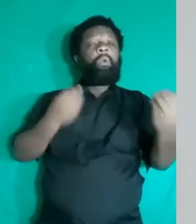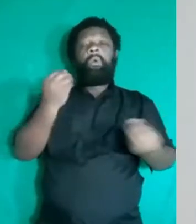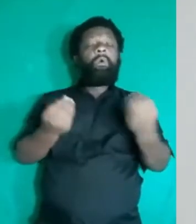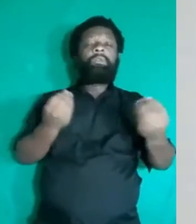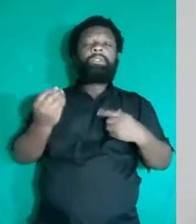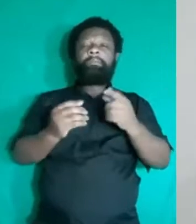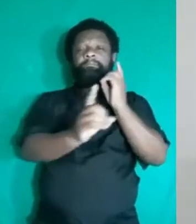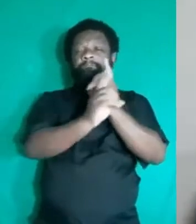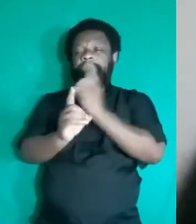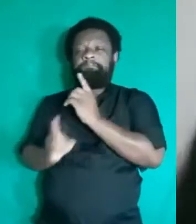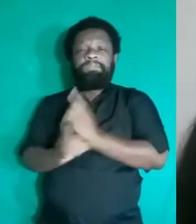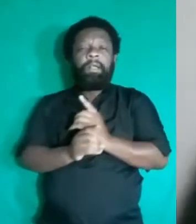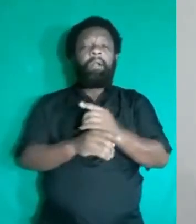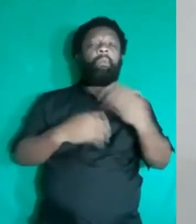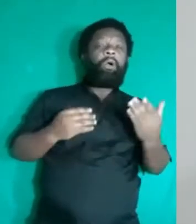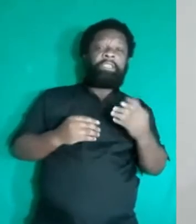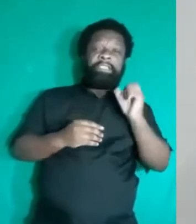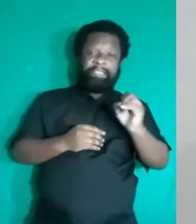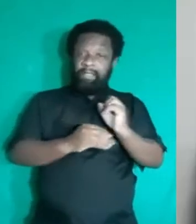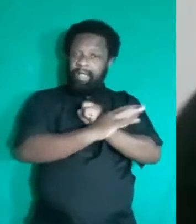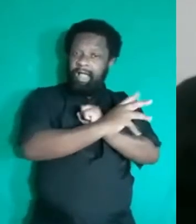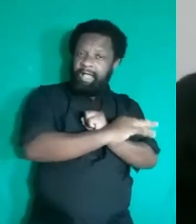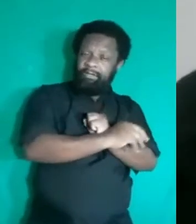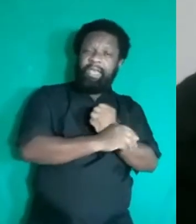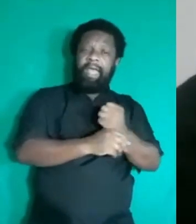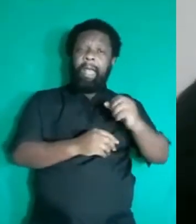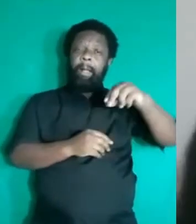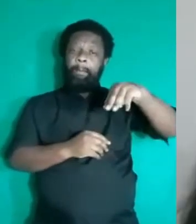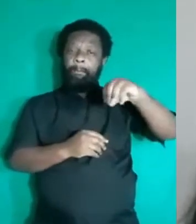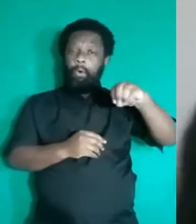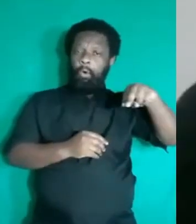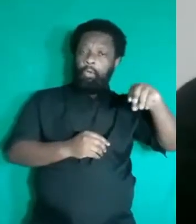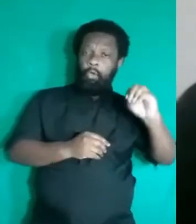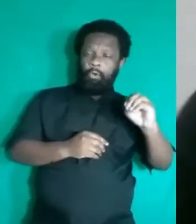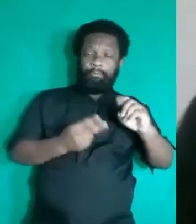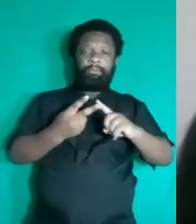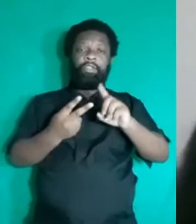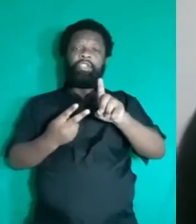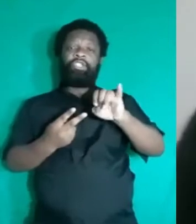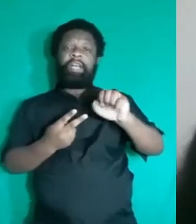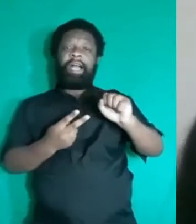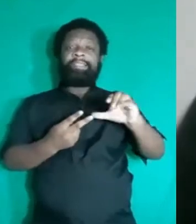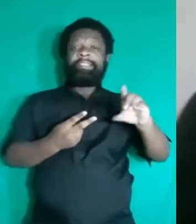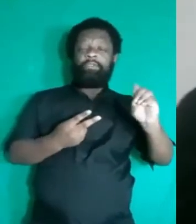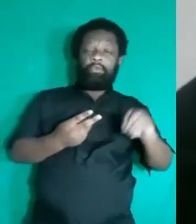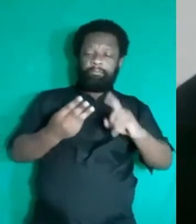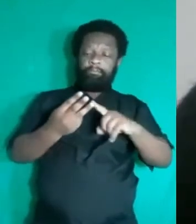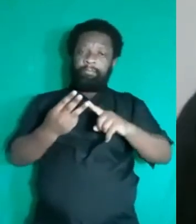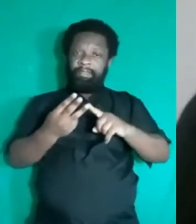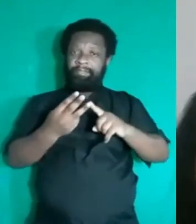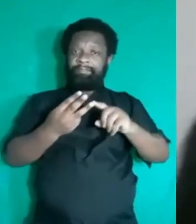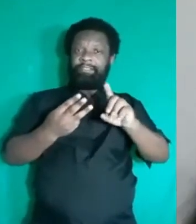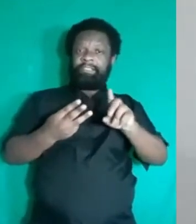Então, pessoal, eu vou mostrar para vocês como que nós identificamos se o ácido é monoácido, diácido